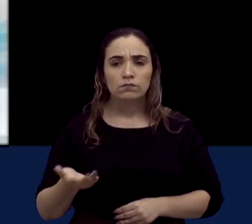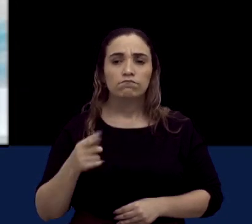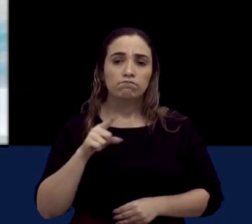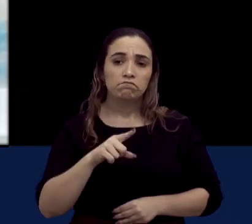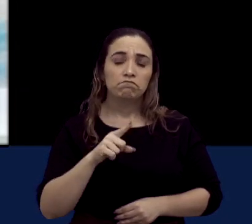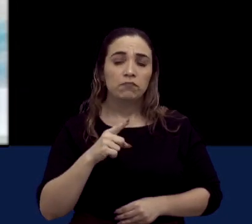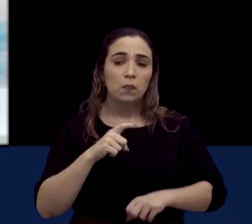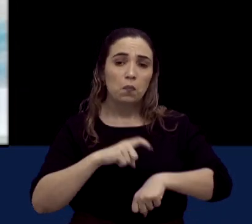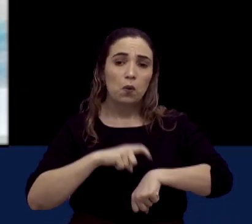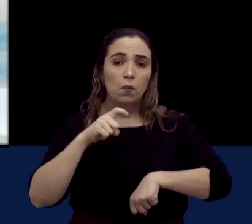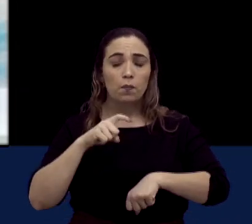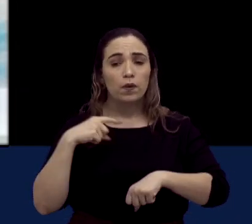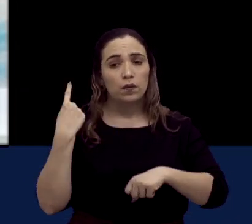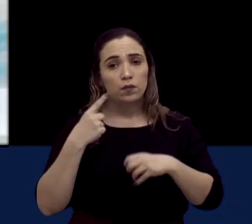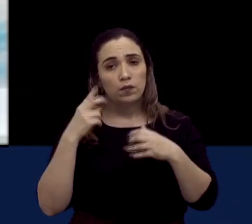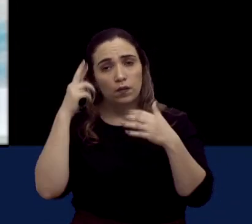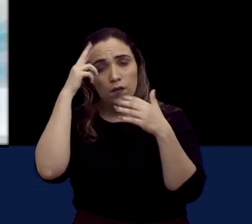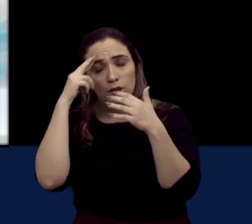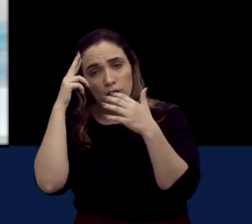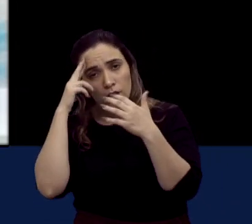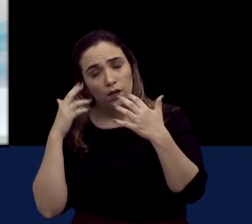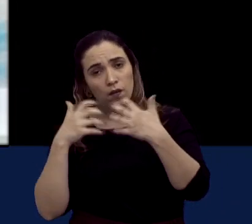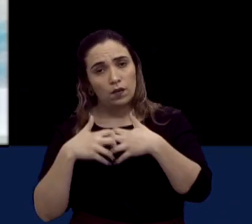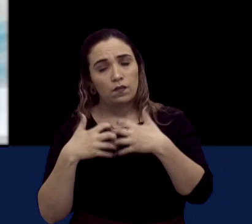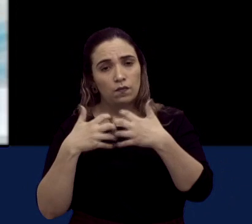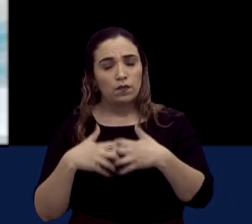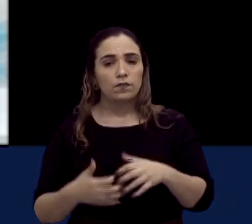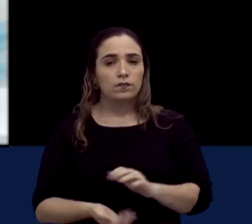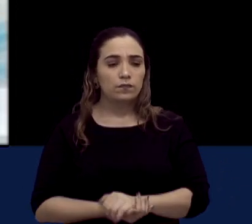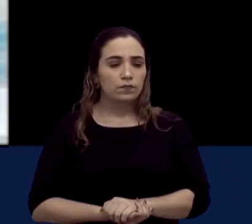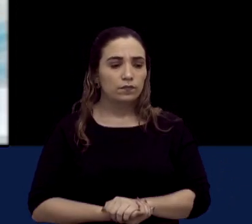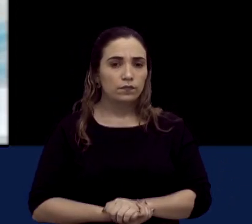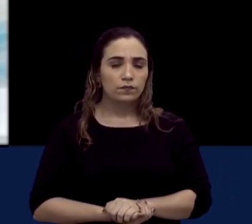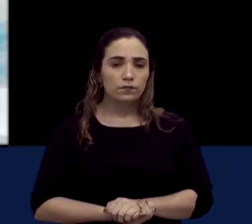um momento de reflexão final aí que eu vou deixar para vocês.